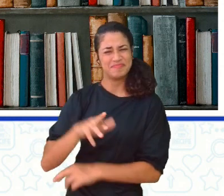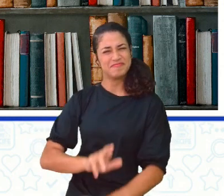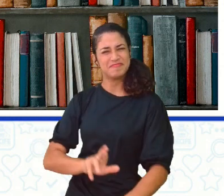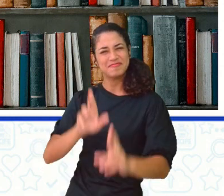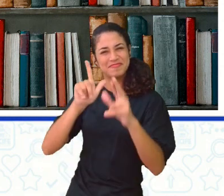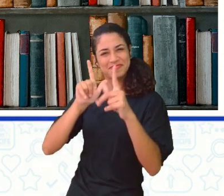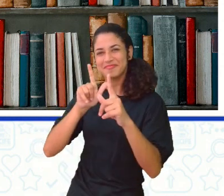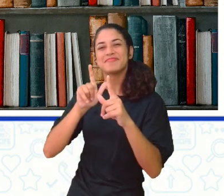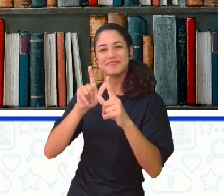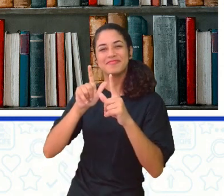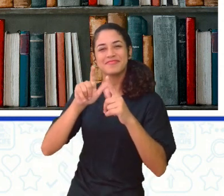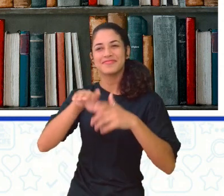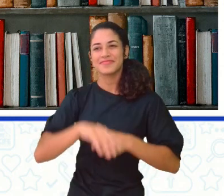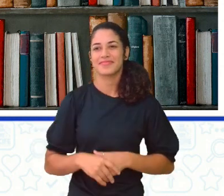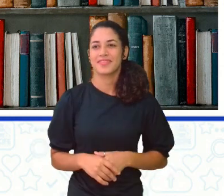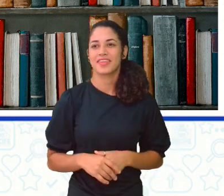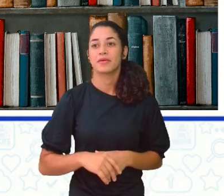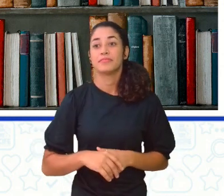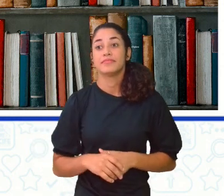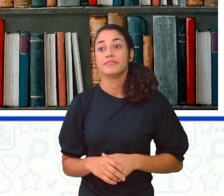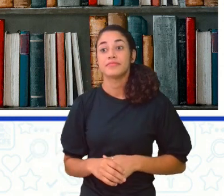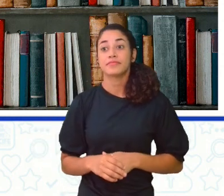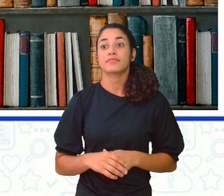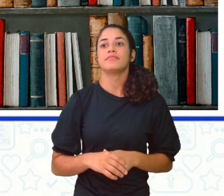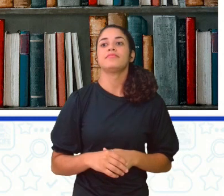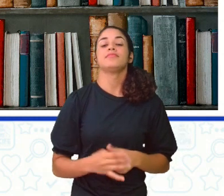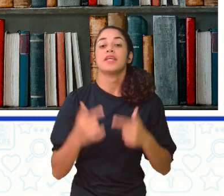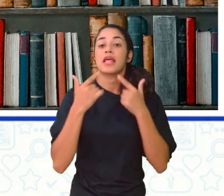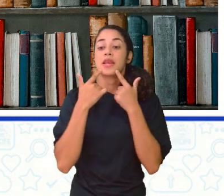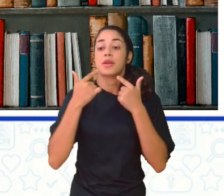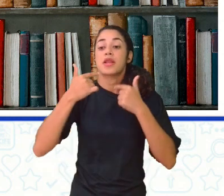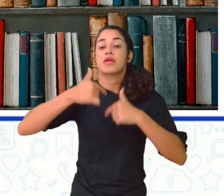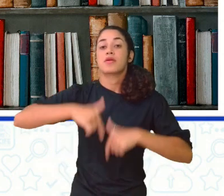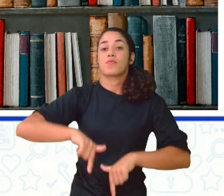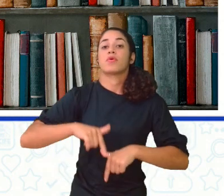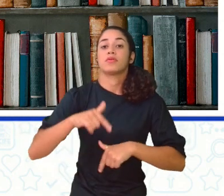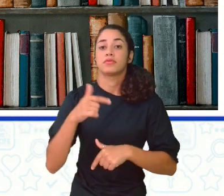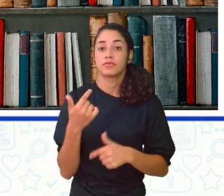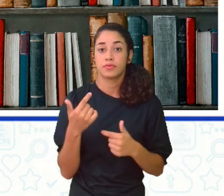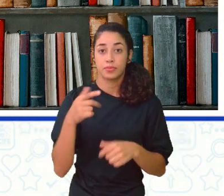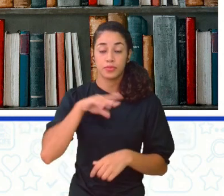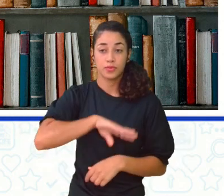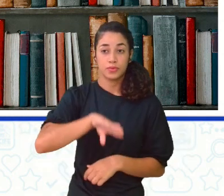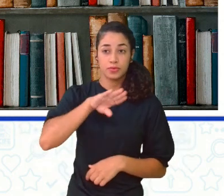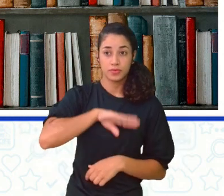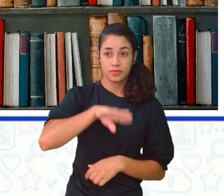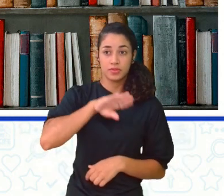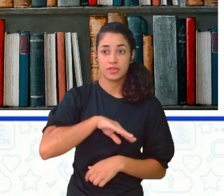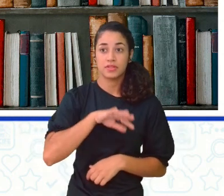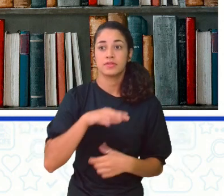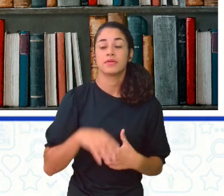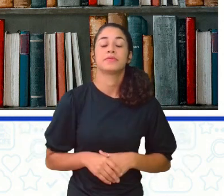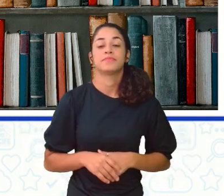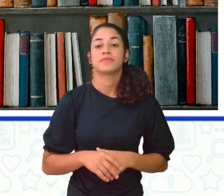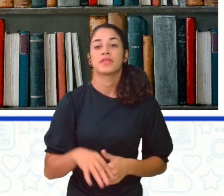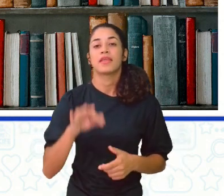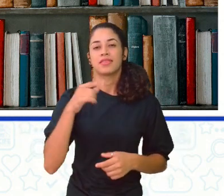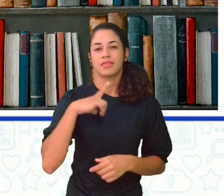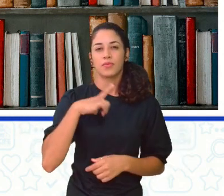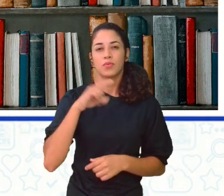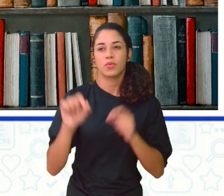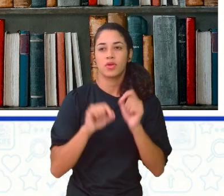da língua portuguesa, da linguagem portuguesa, Fernão de Oliveira,